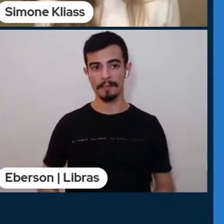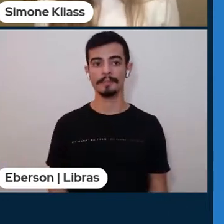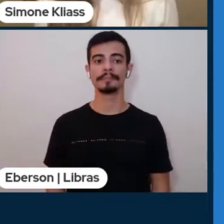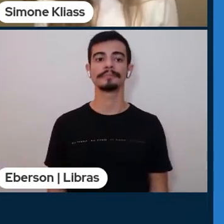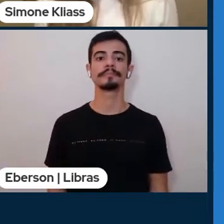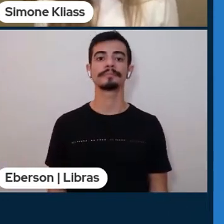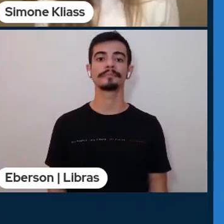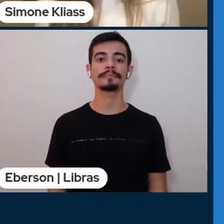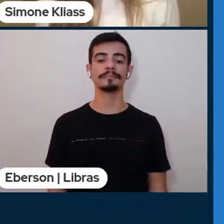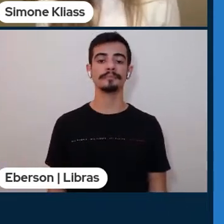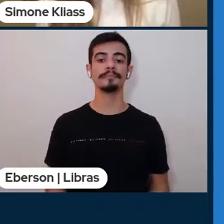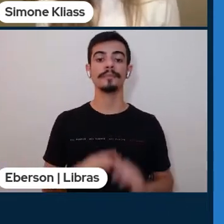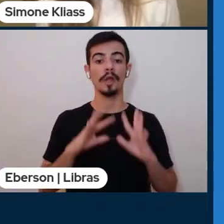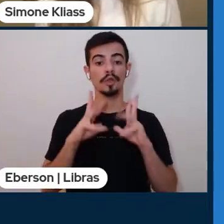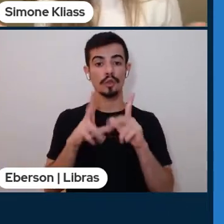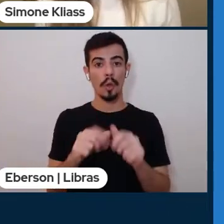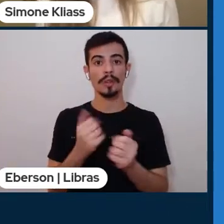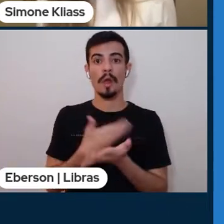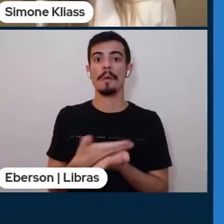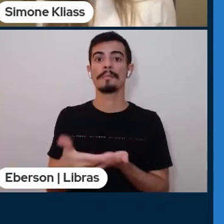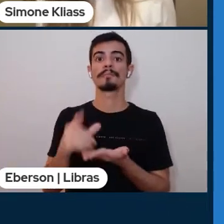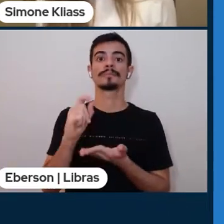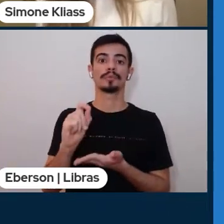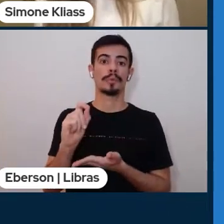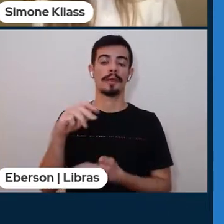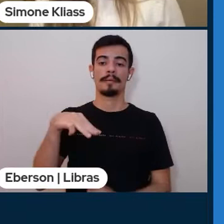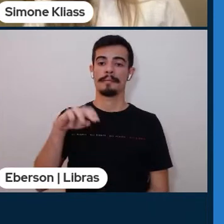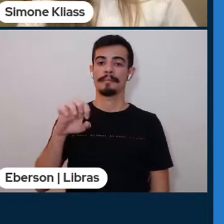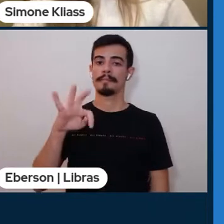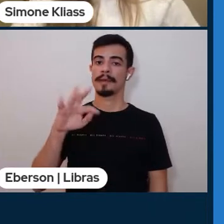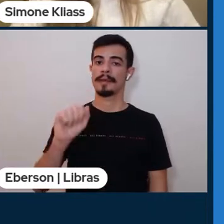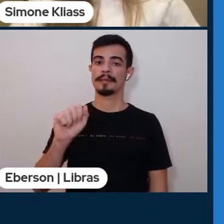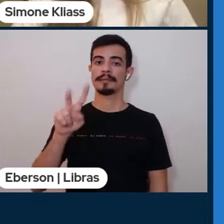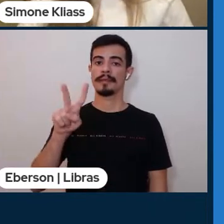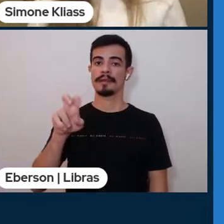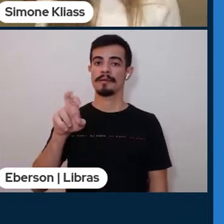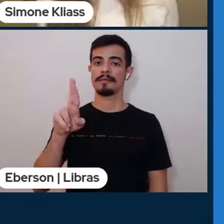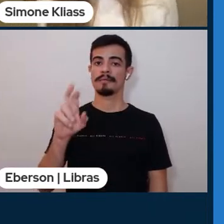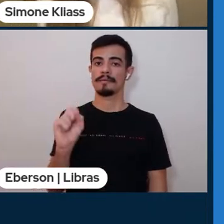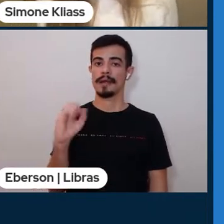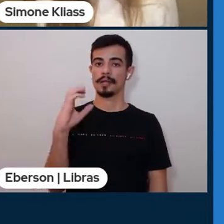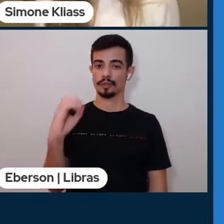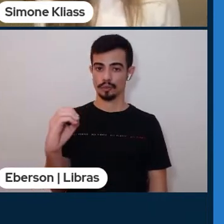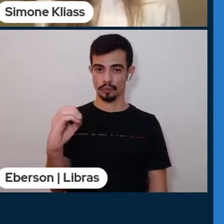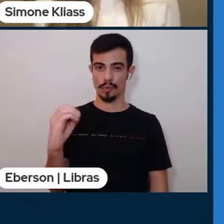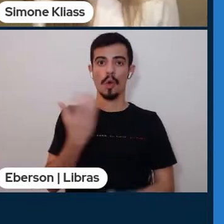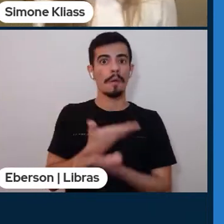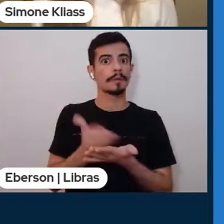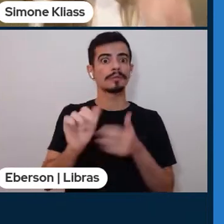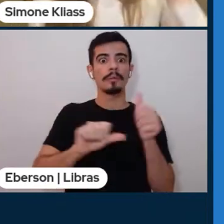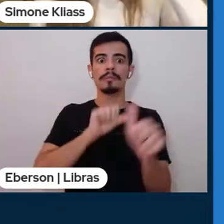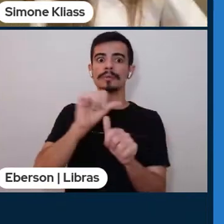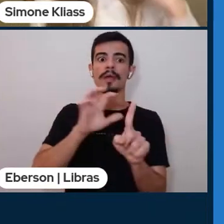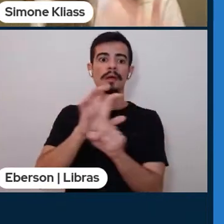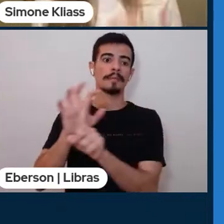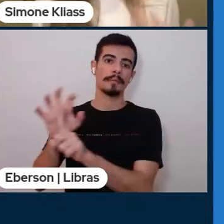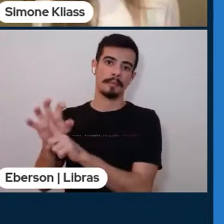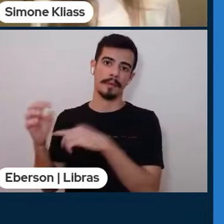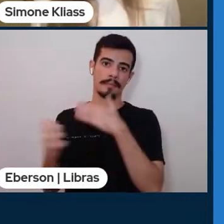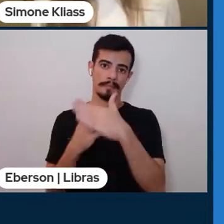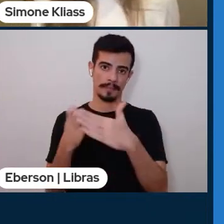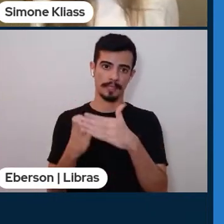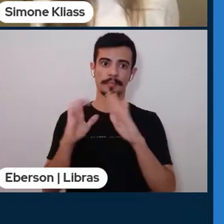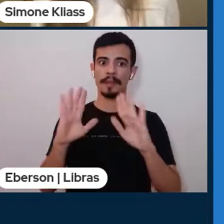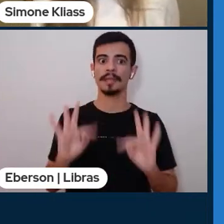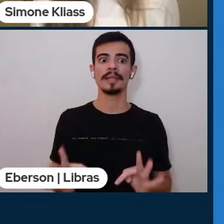todas passaram a ser chamadas de metas essa rolou um rebranding geral mas a tecnologia delas não